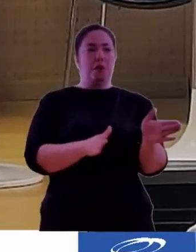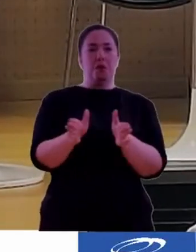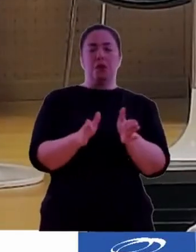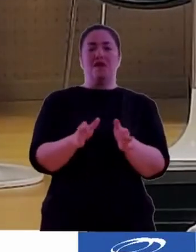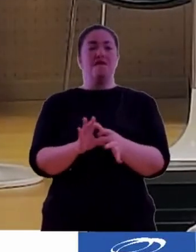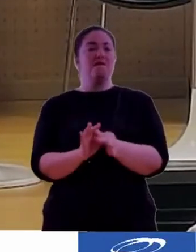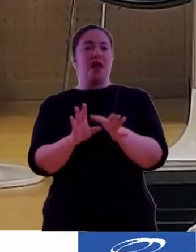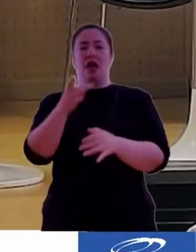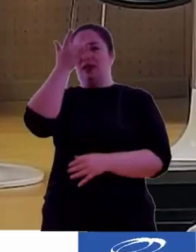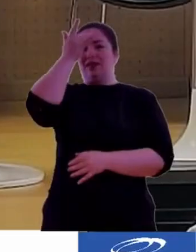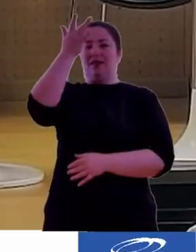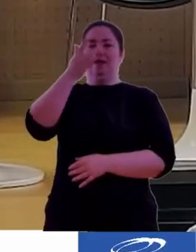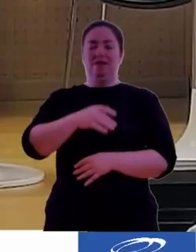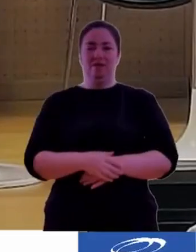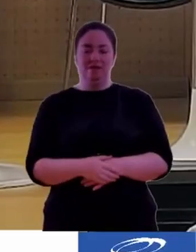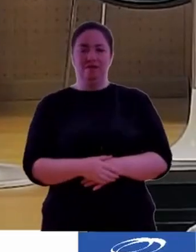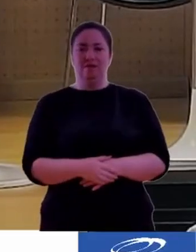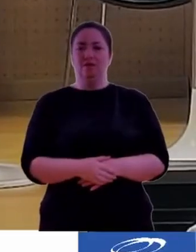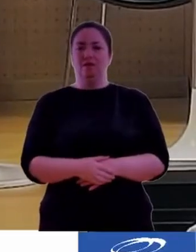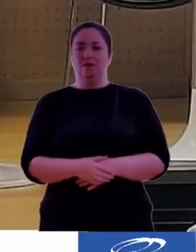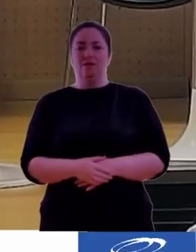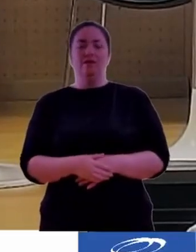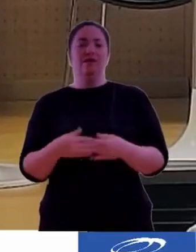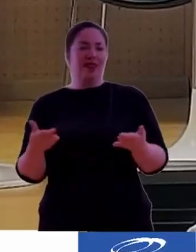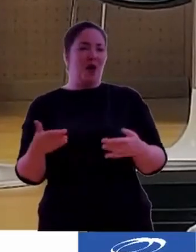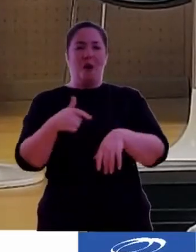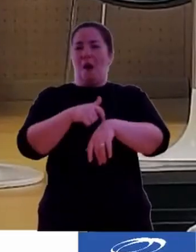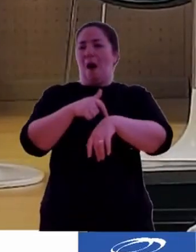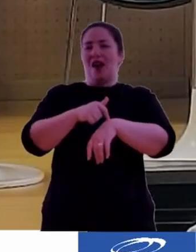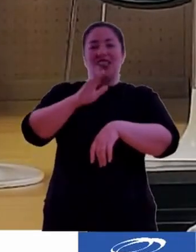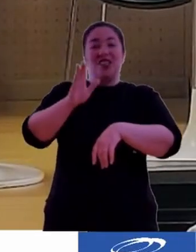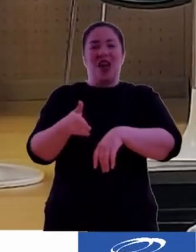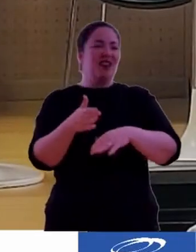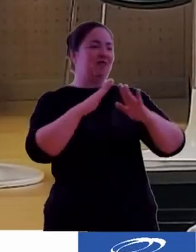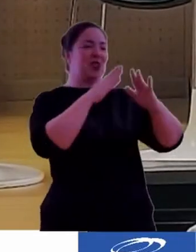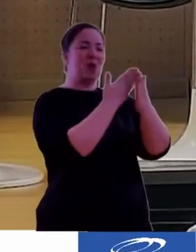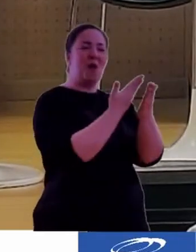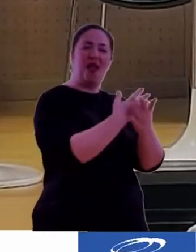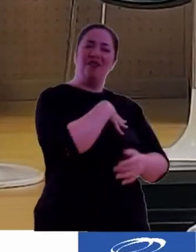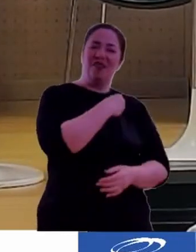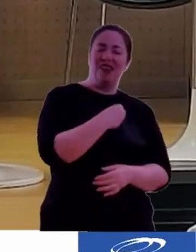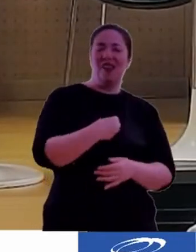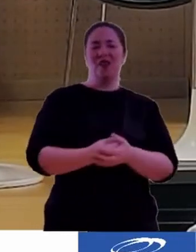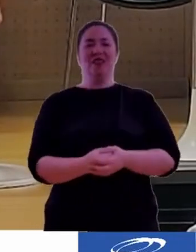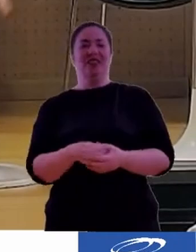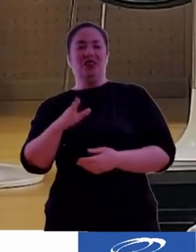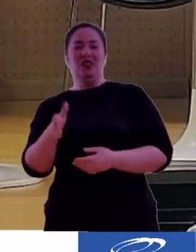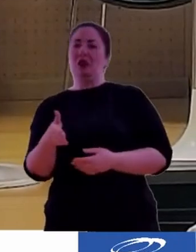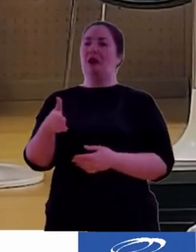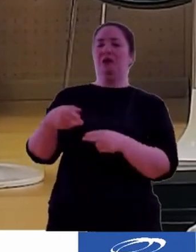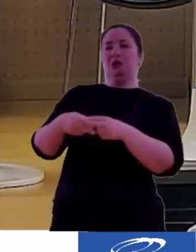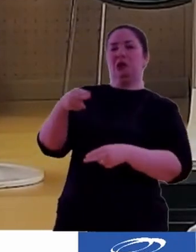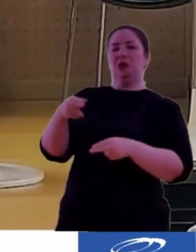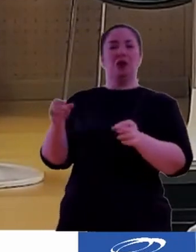do ano, num horário cedo, depois que você já deixou a criança na escola, antes de entrar no centro cirúrgico, disponível